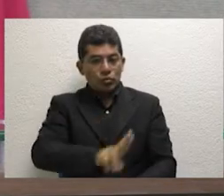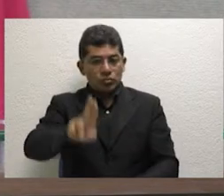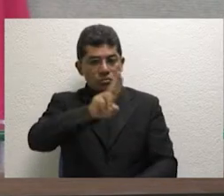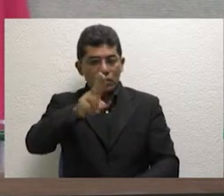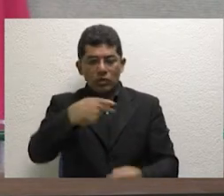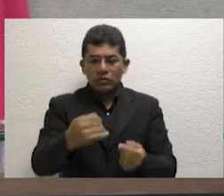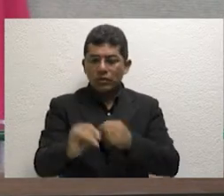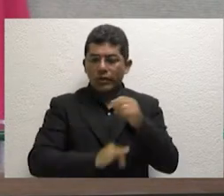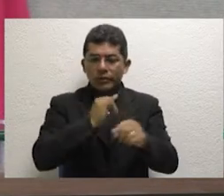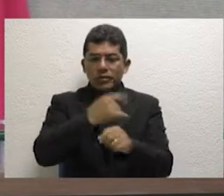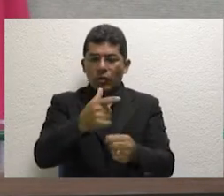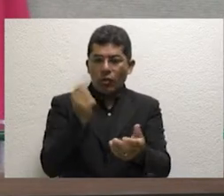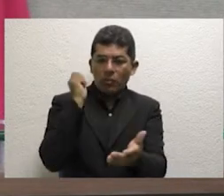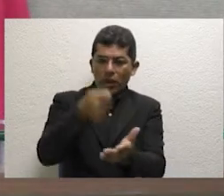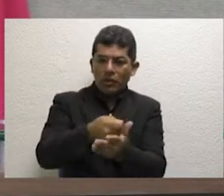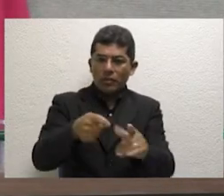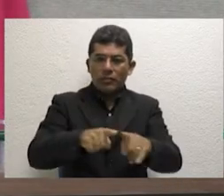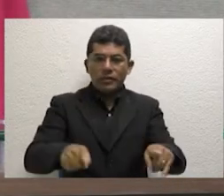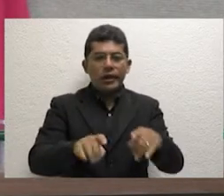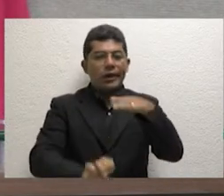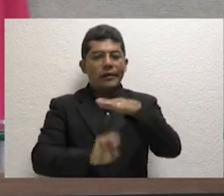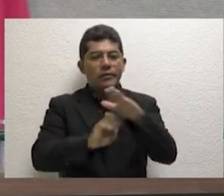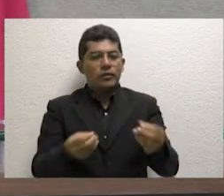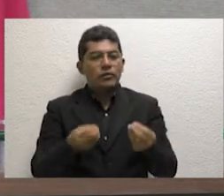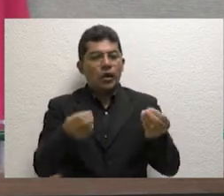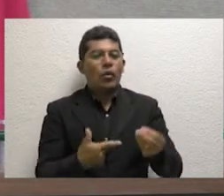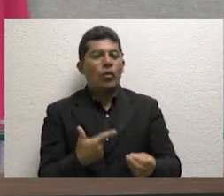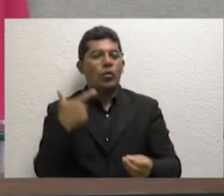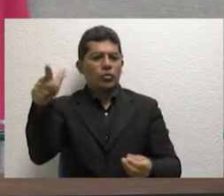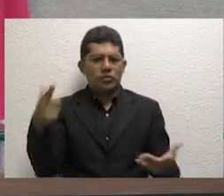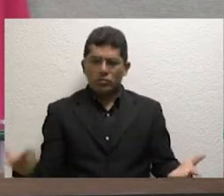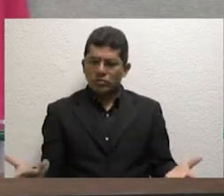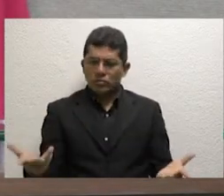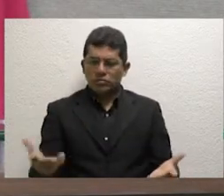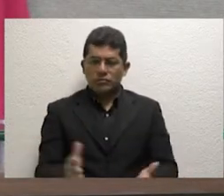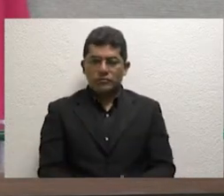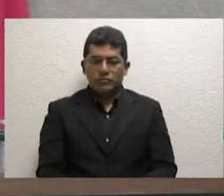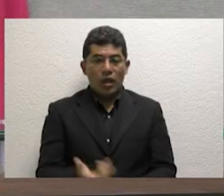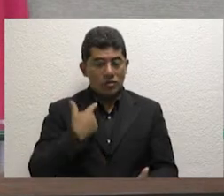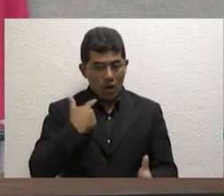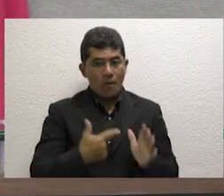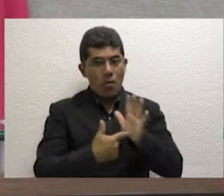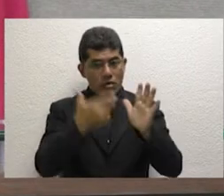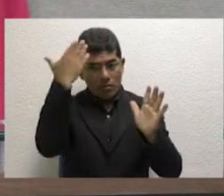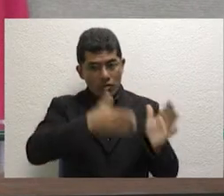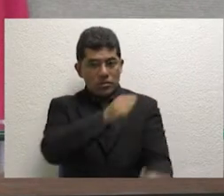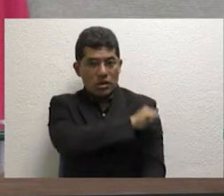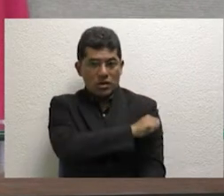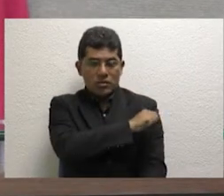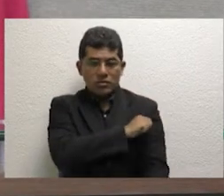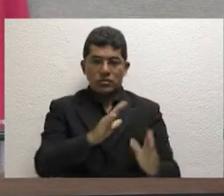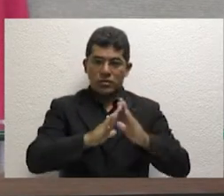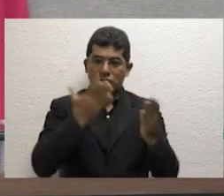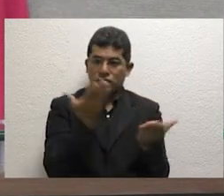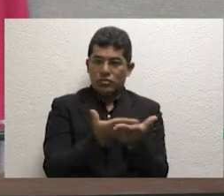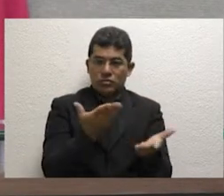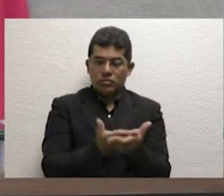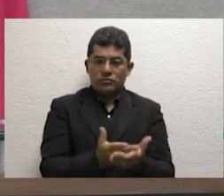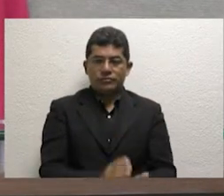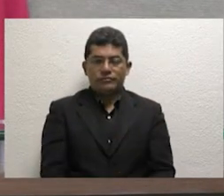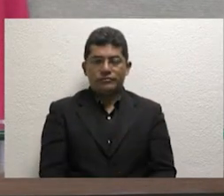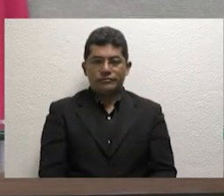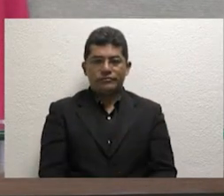serviço e a operadora oferece outro. Isso eu mostrei lá para os alunos da escola que foi